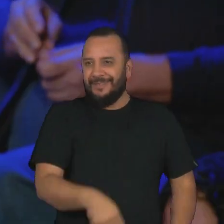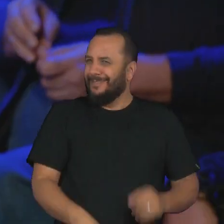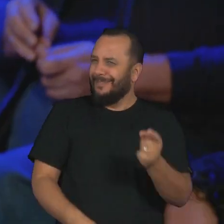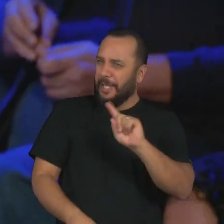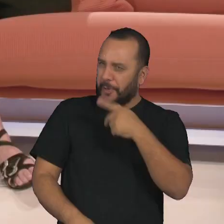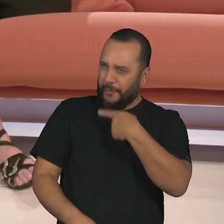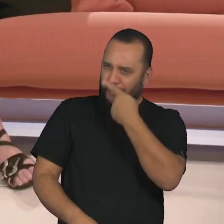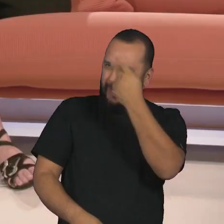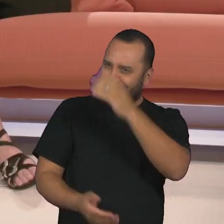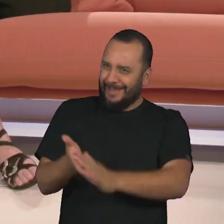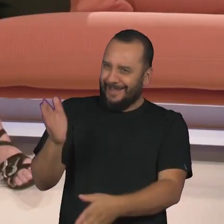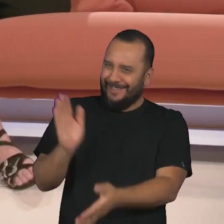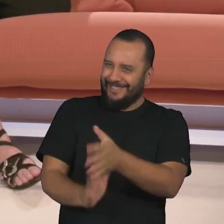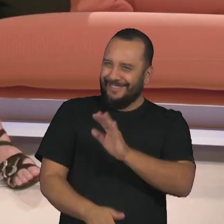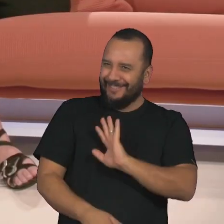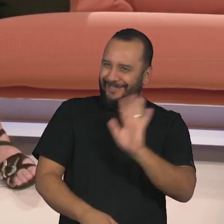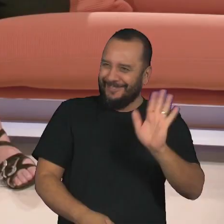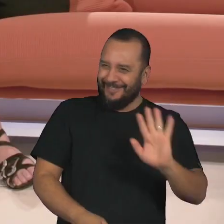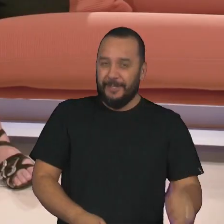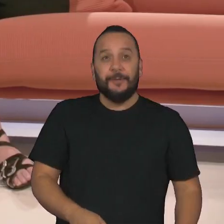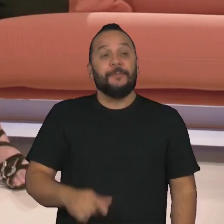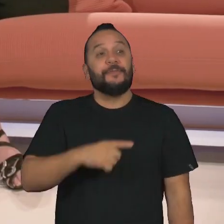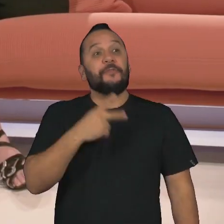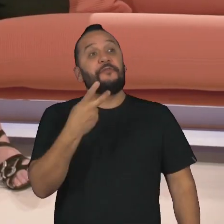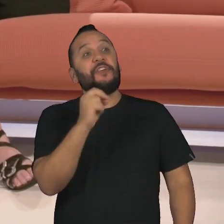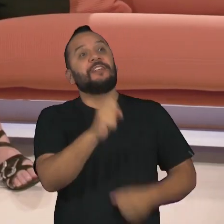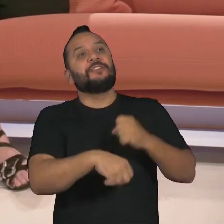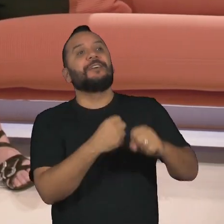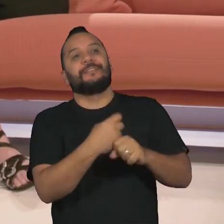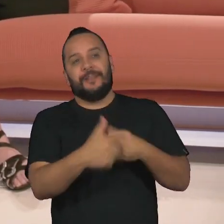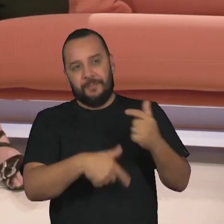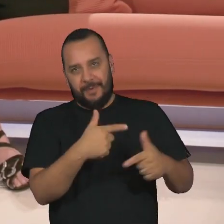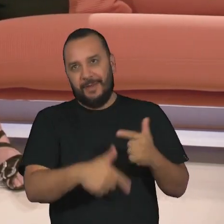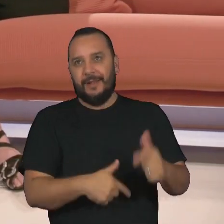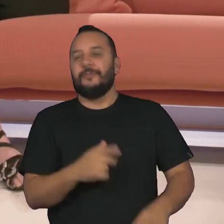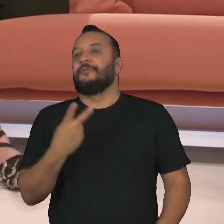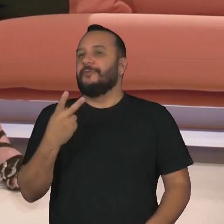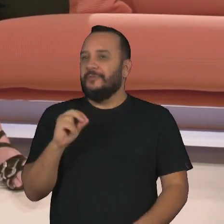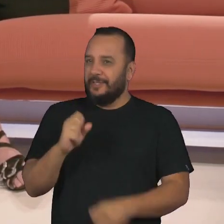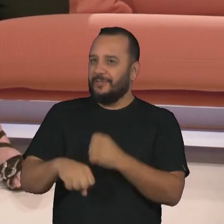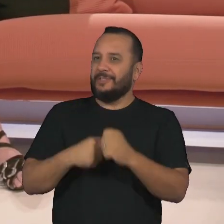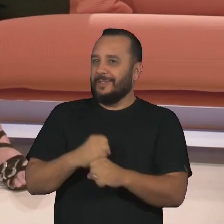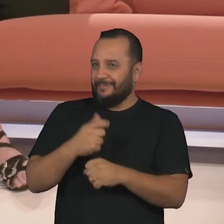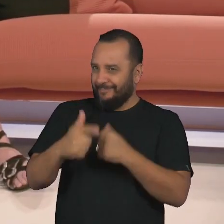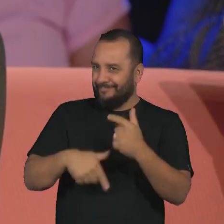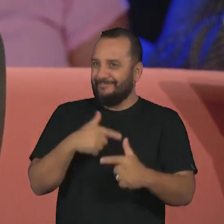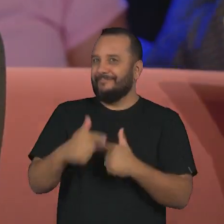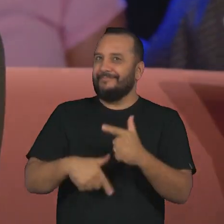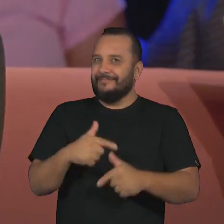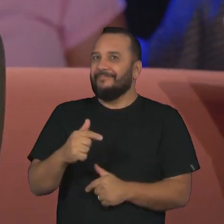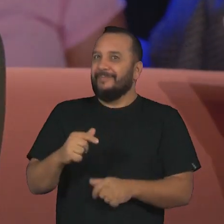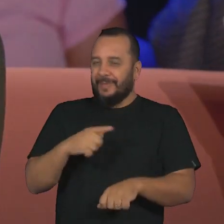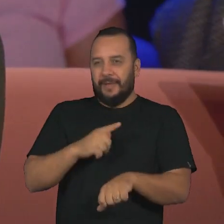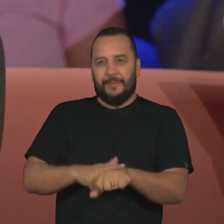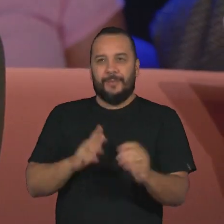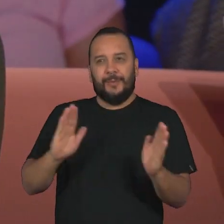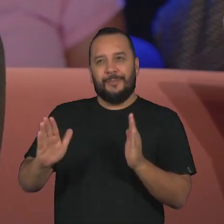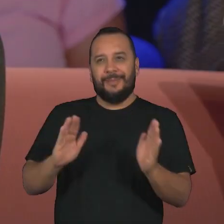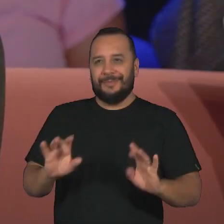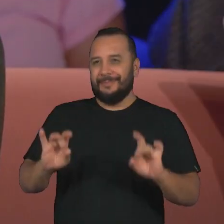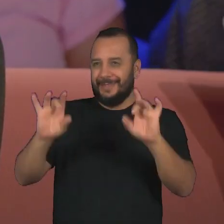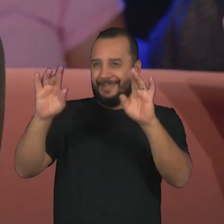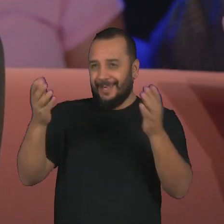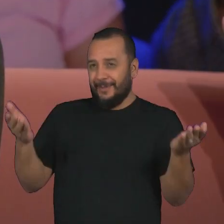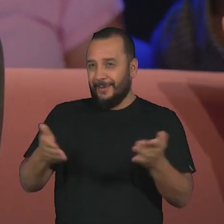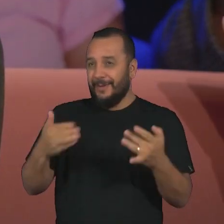talentosíssima. Mas são 20 anos de carreira, né, Carol? São 20 anos de carreira e um momento muito especial, né? Assim,